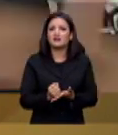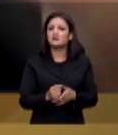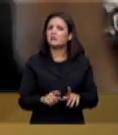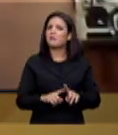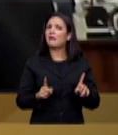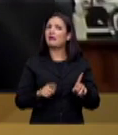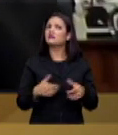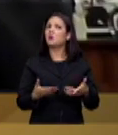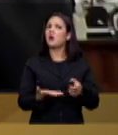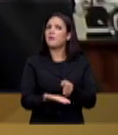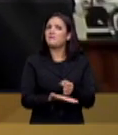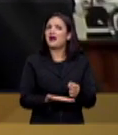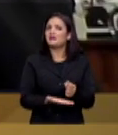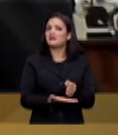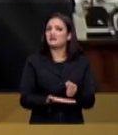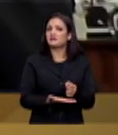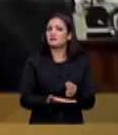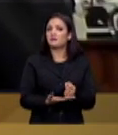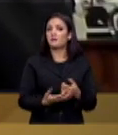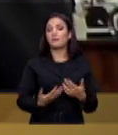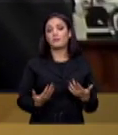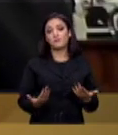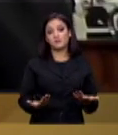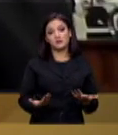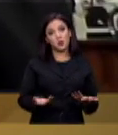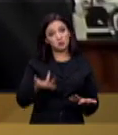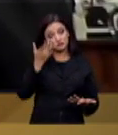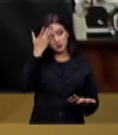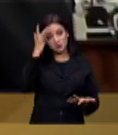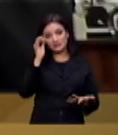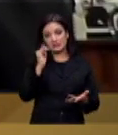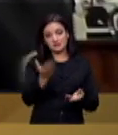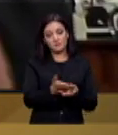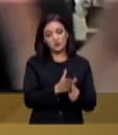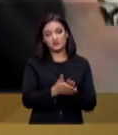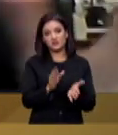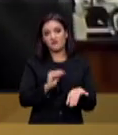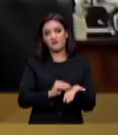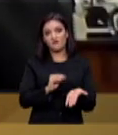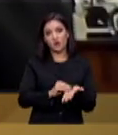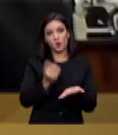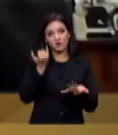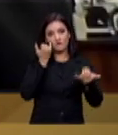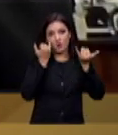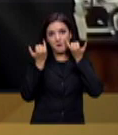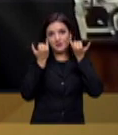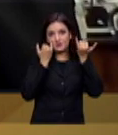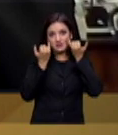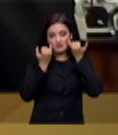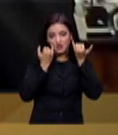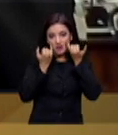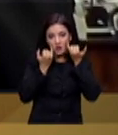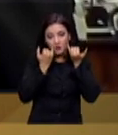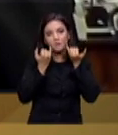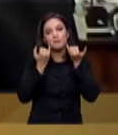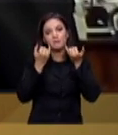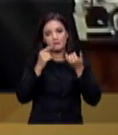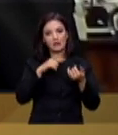a não ser que faltem elementos aqui nesses autos para uma conclusão